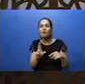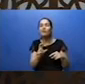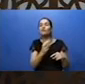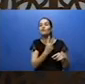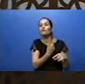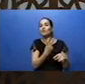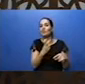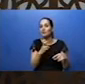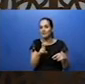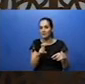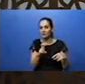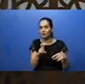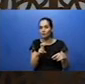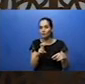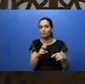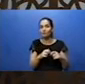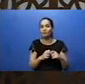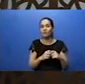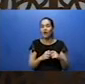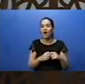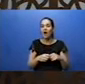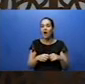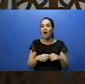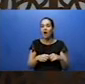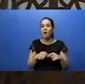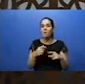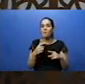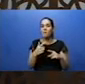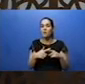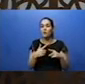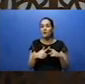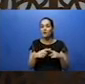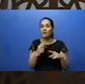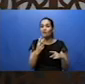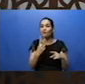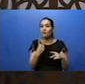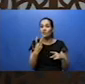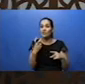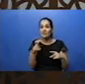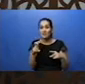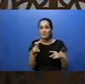dar 25. Por quê? 25 vezes 25,